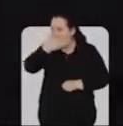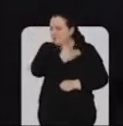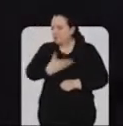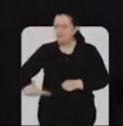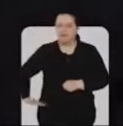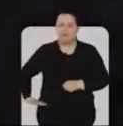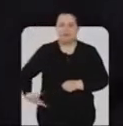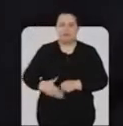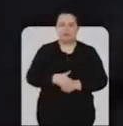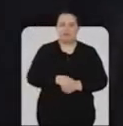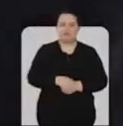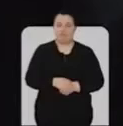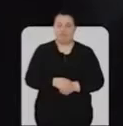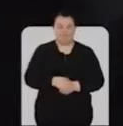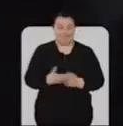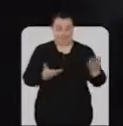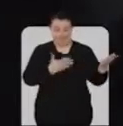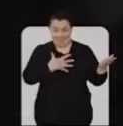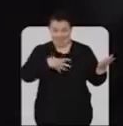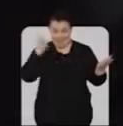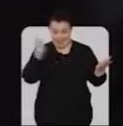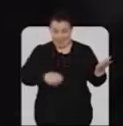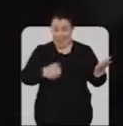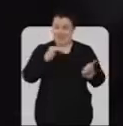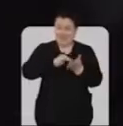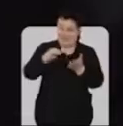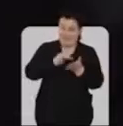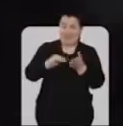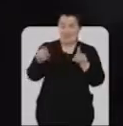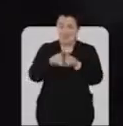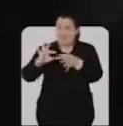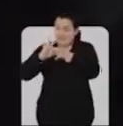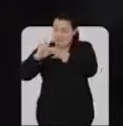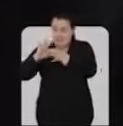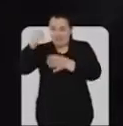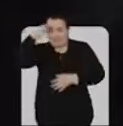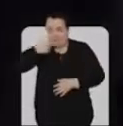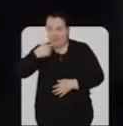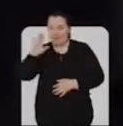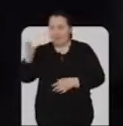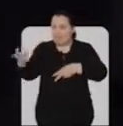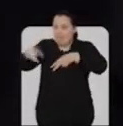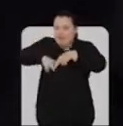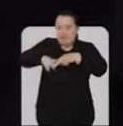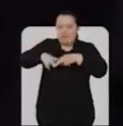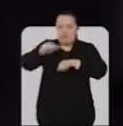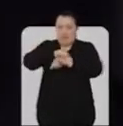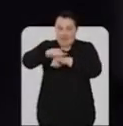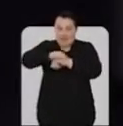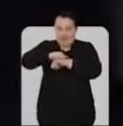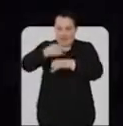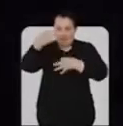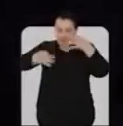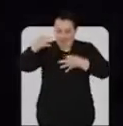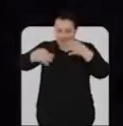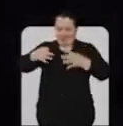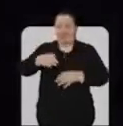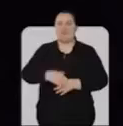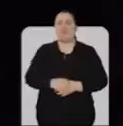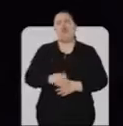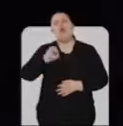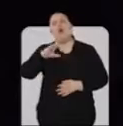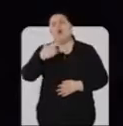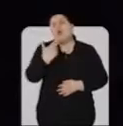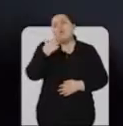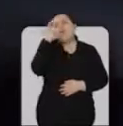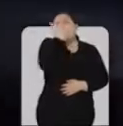eu tô junto com você nessa campanha. Ratinho Júnior, secretário e aliado do Richa, que é investigado na Lava Jato e preso pela justiça,